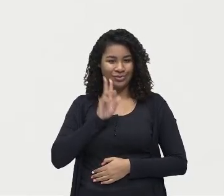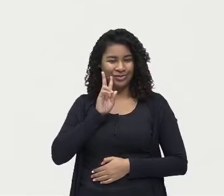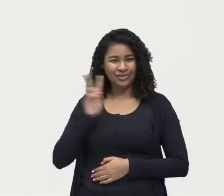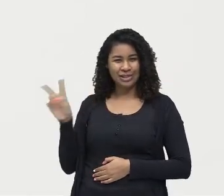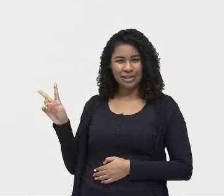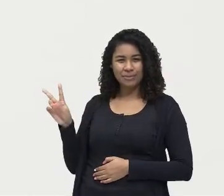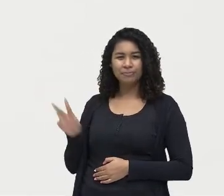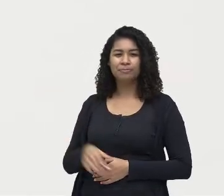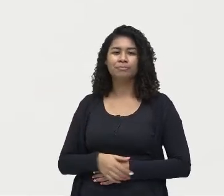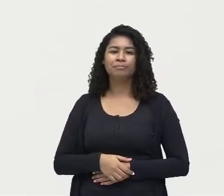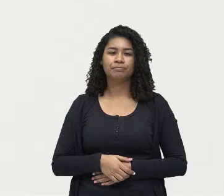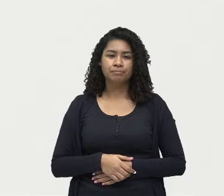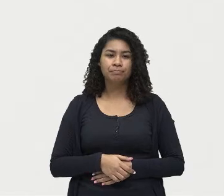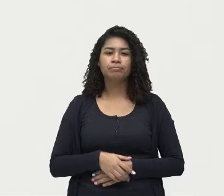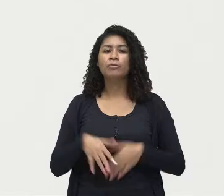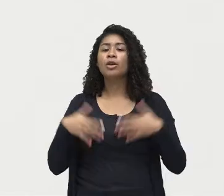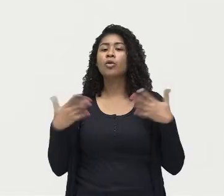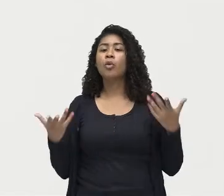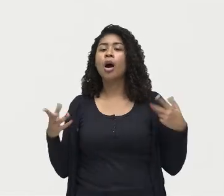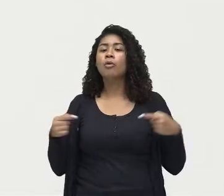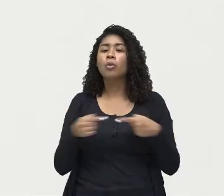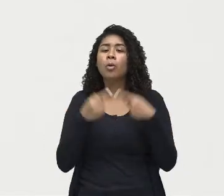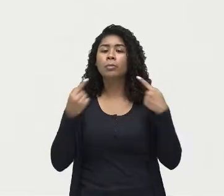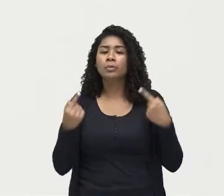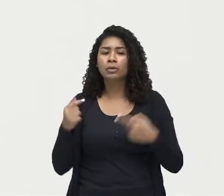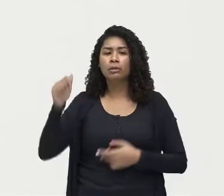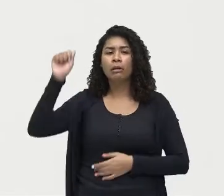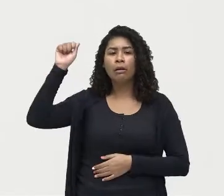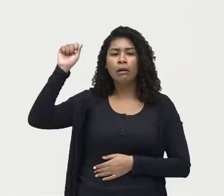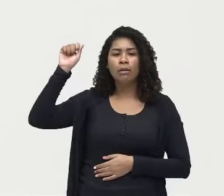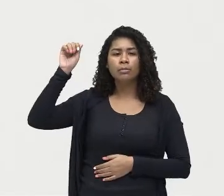Olha aí. Enquanto fosse, na medida em